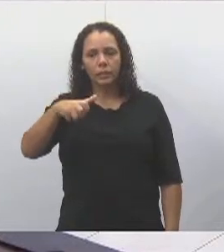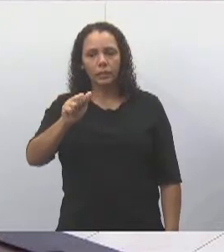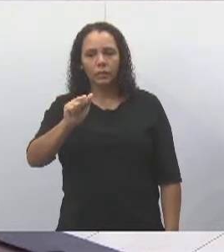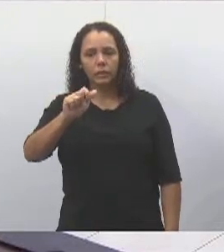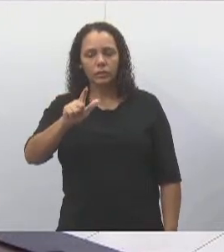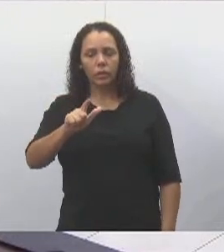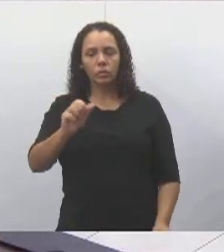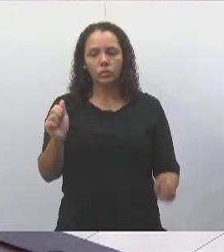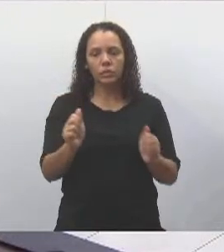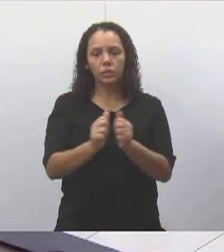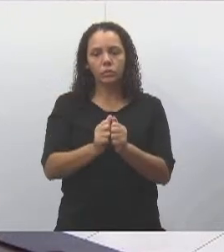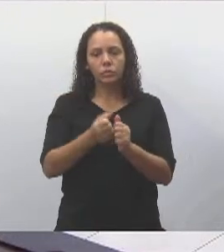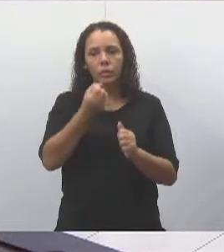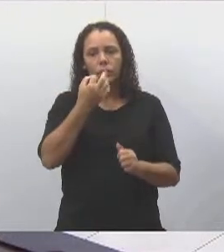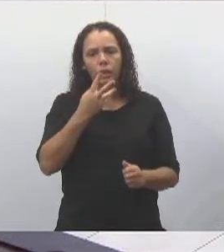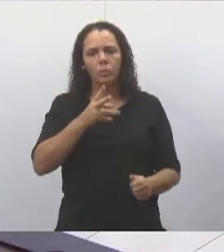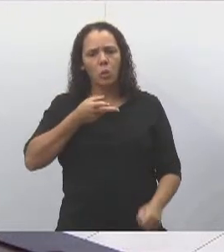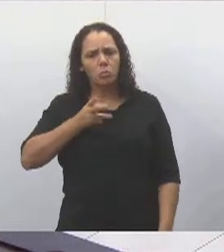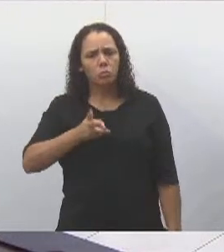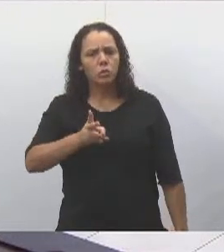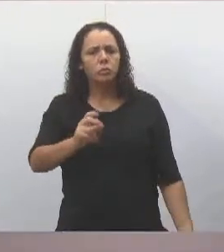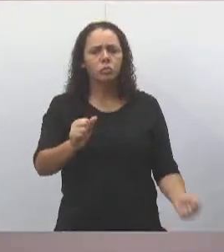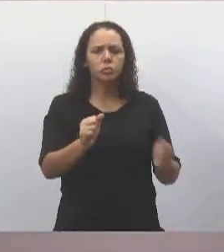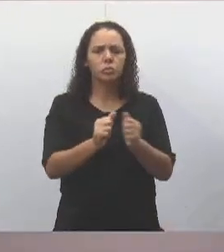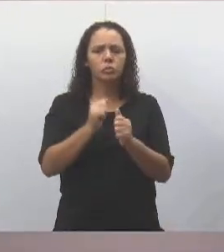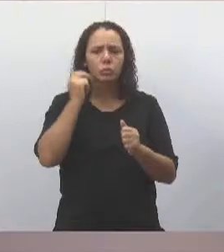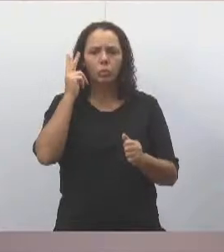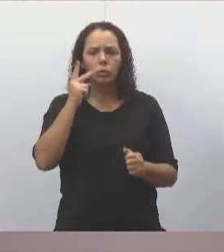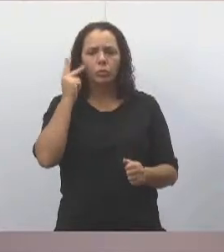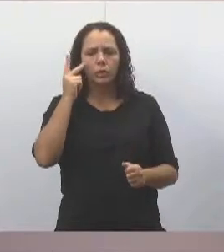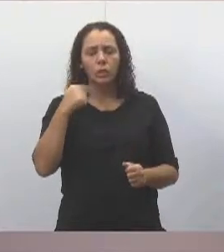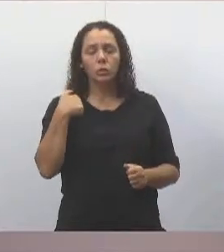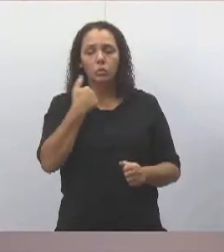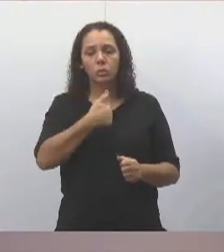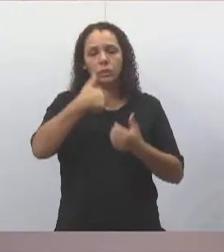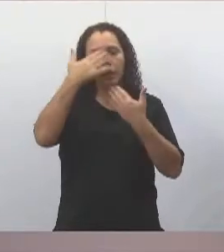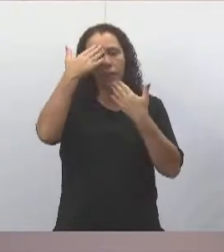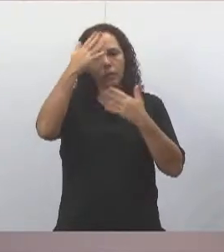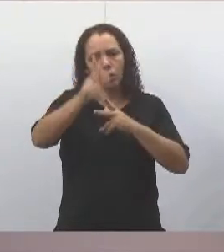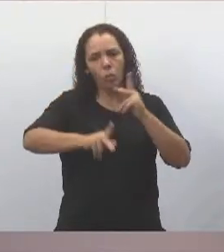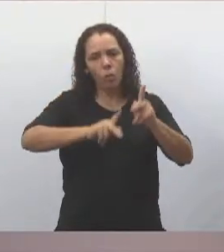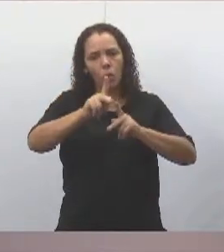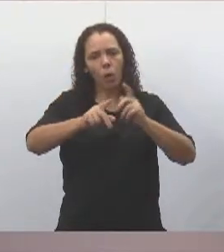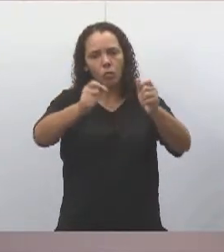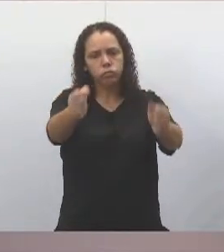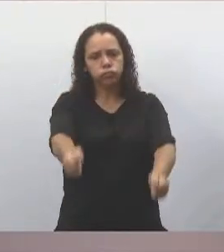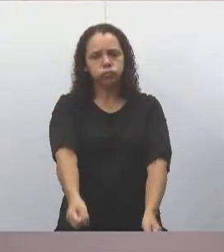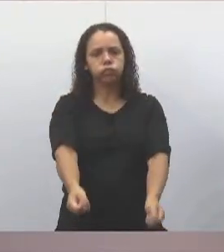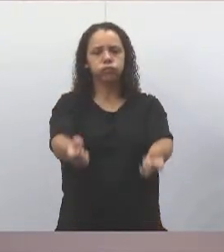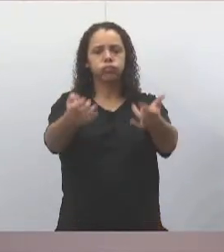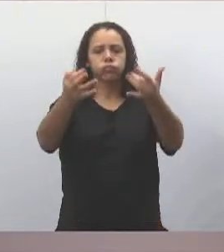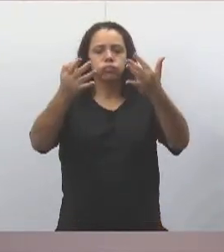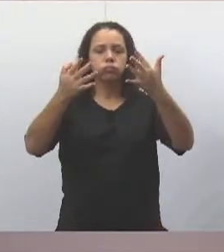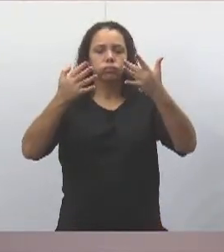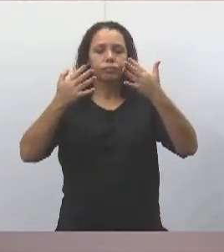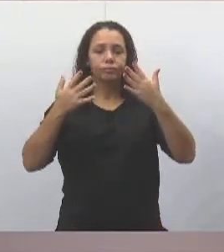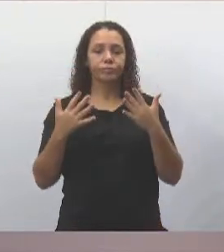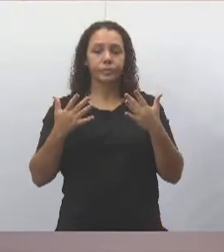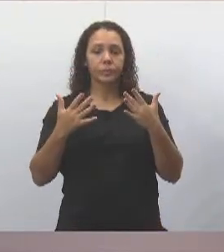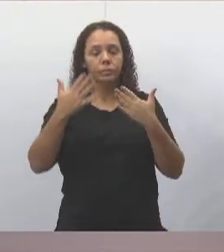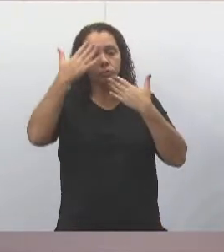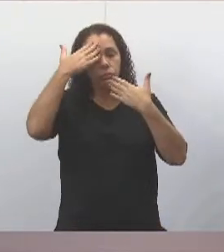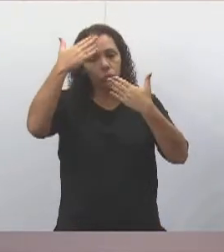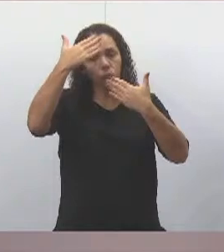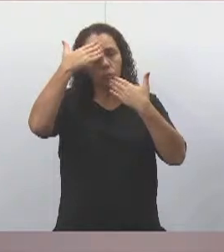sempre acompanhar os vereadores da Câmara Municipal. A gente tem mais que agradecer vocês saírem do Jardim Veranejal para vir aqui na Câmara